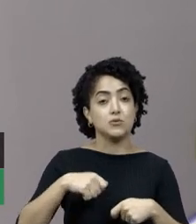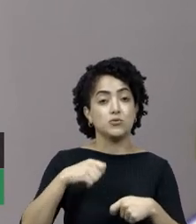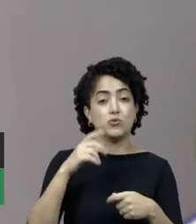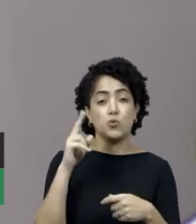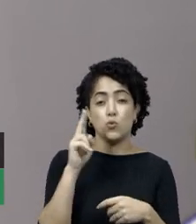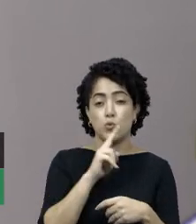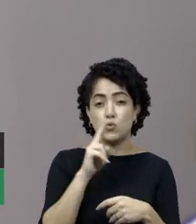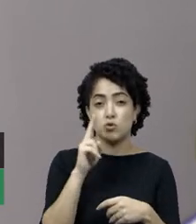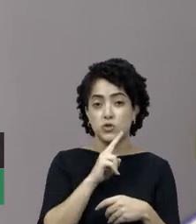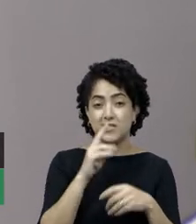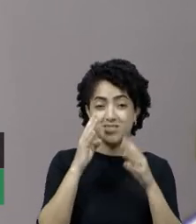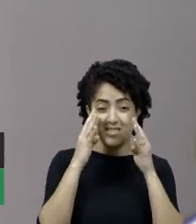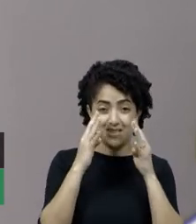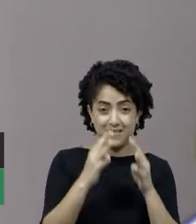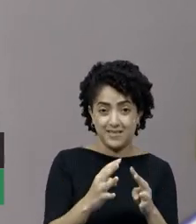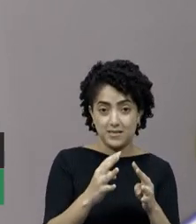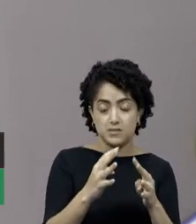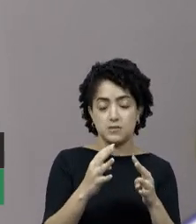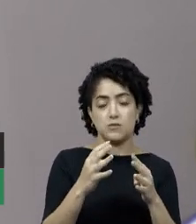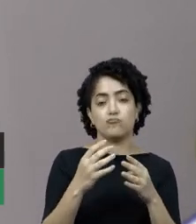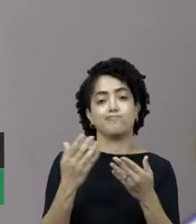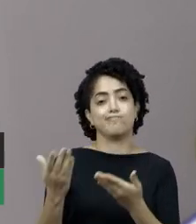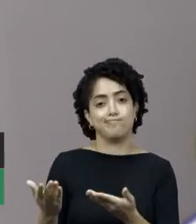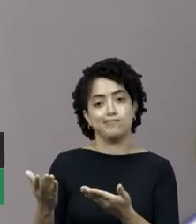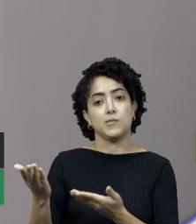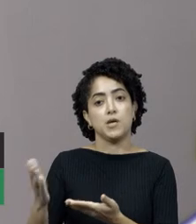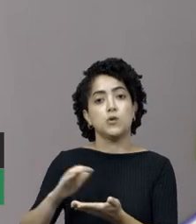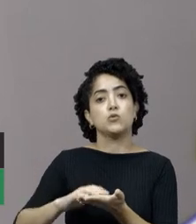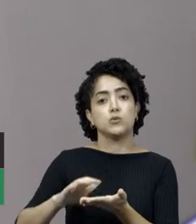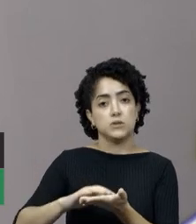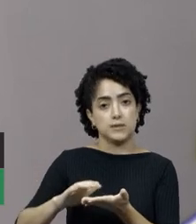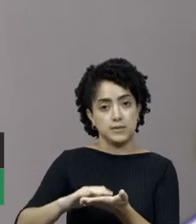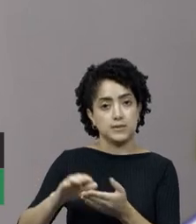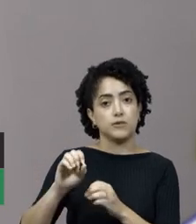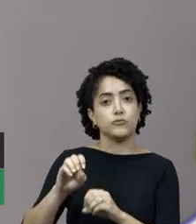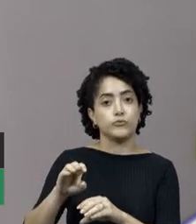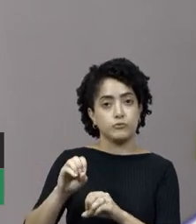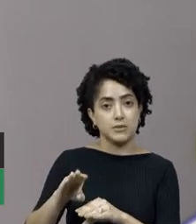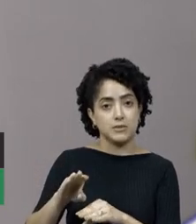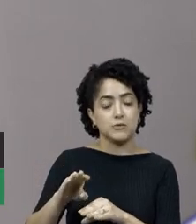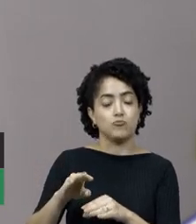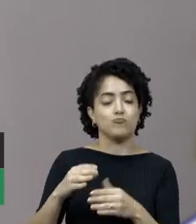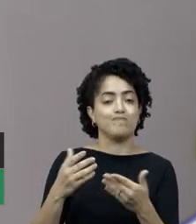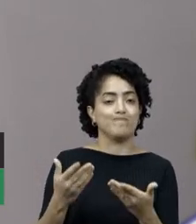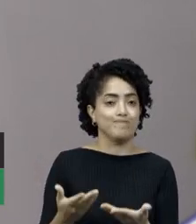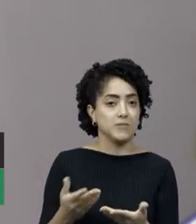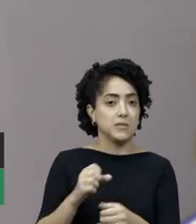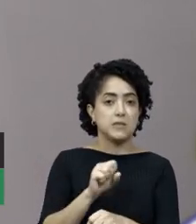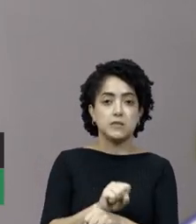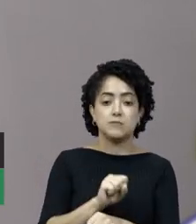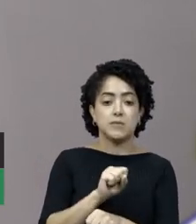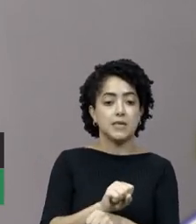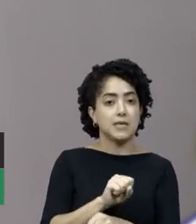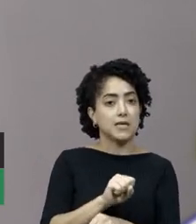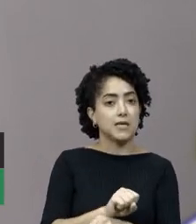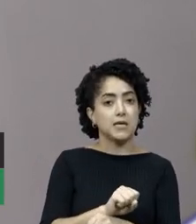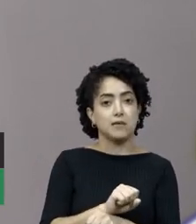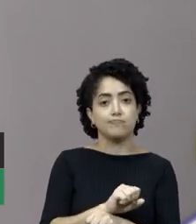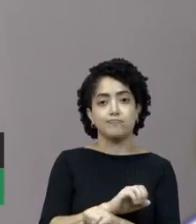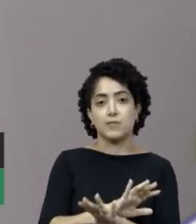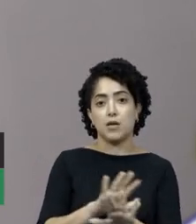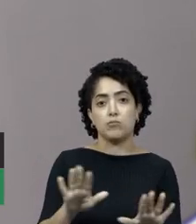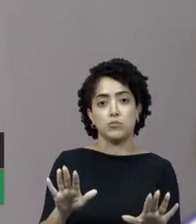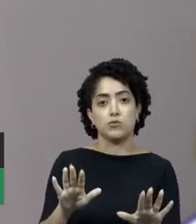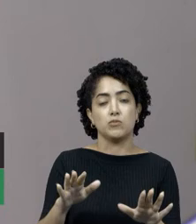uma atenção do secretário de educação do nosso estado. Não dá mais para esperar. Teto de